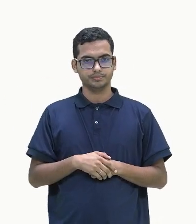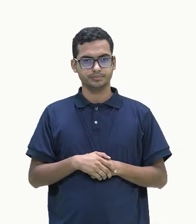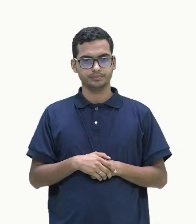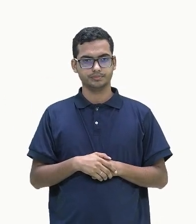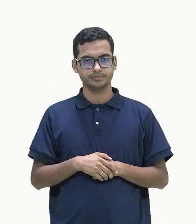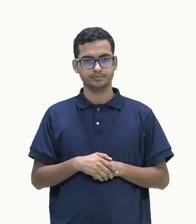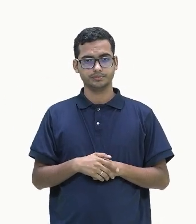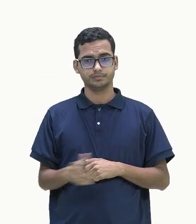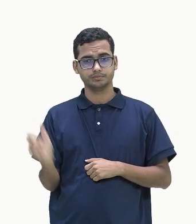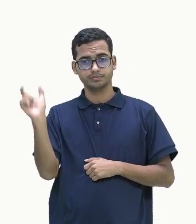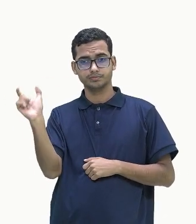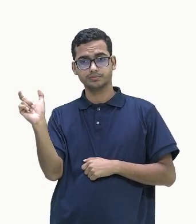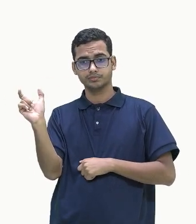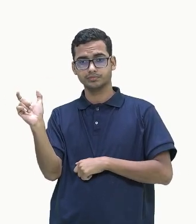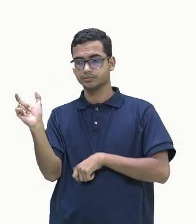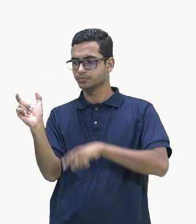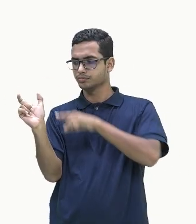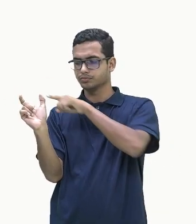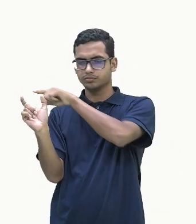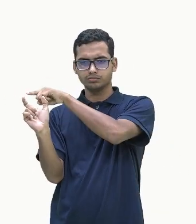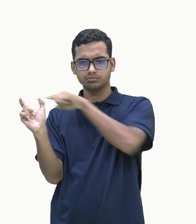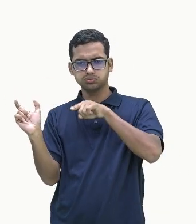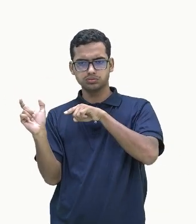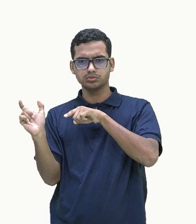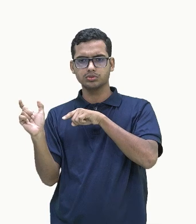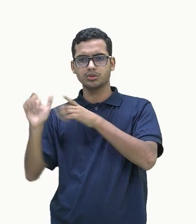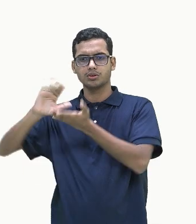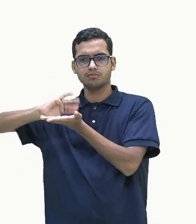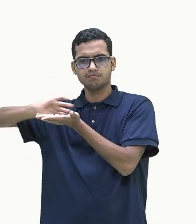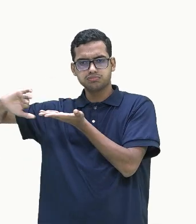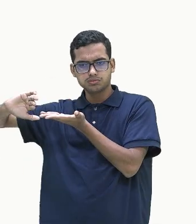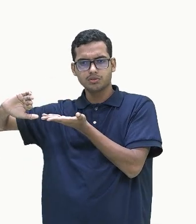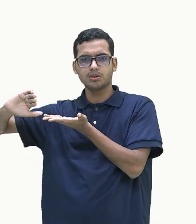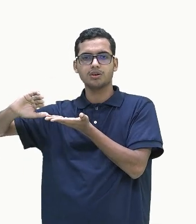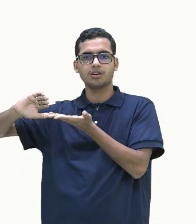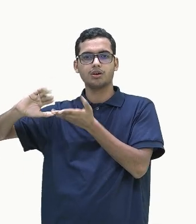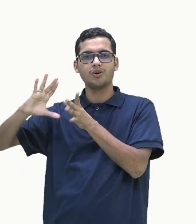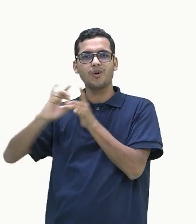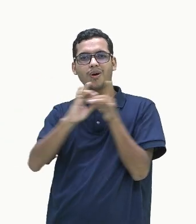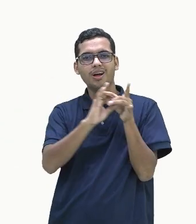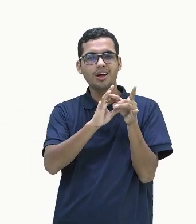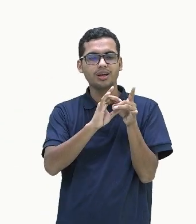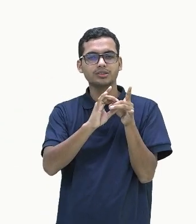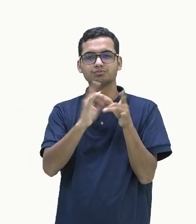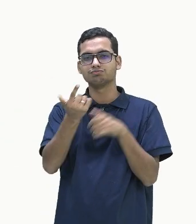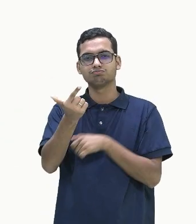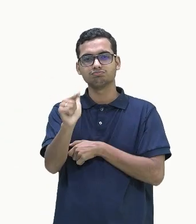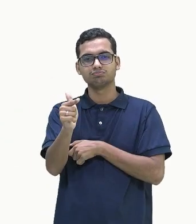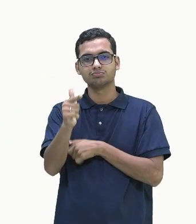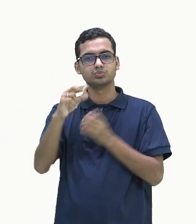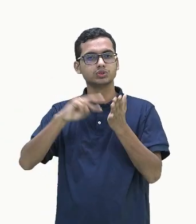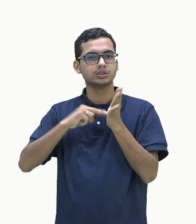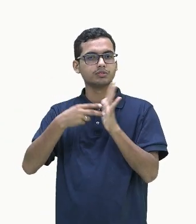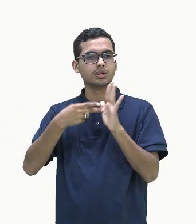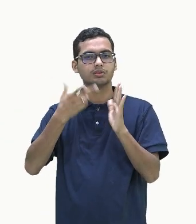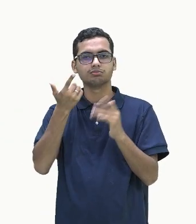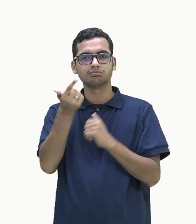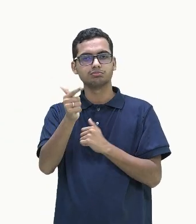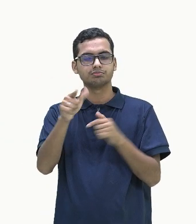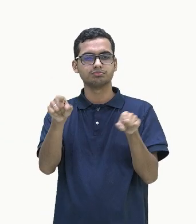daqui, vai perder o sentido de significação. Então, de fato, a palavra humanidade é o